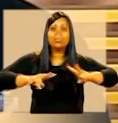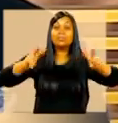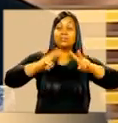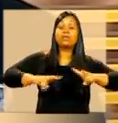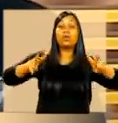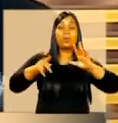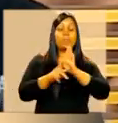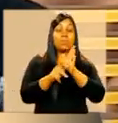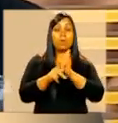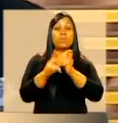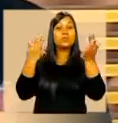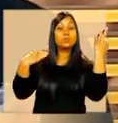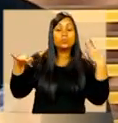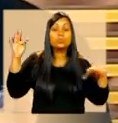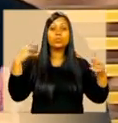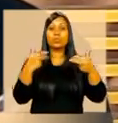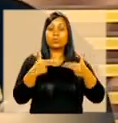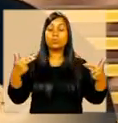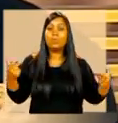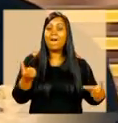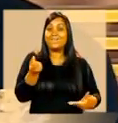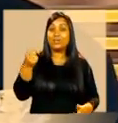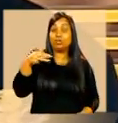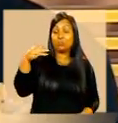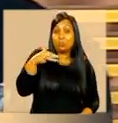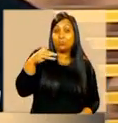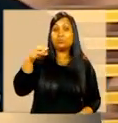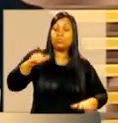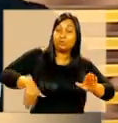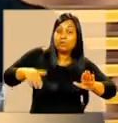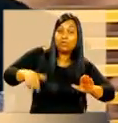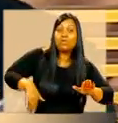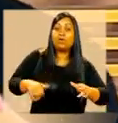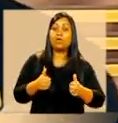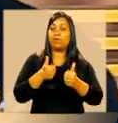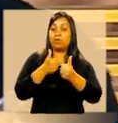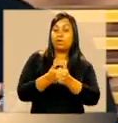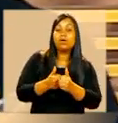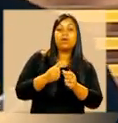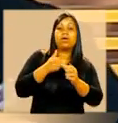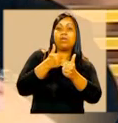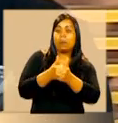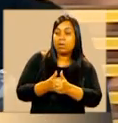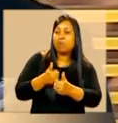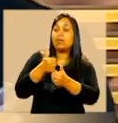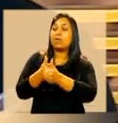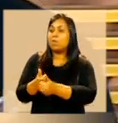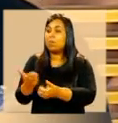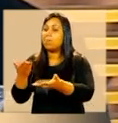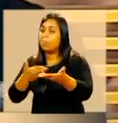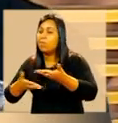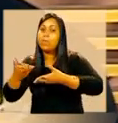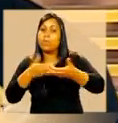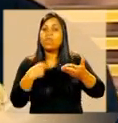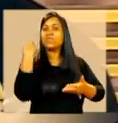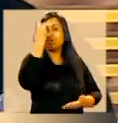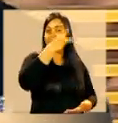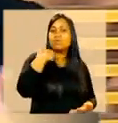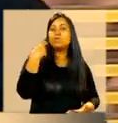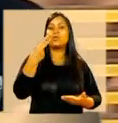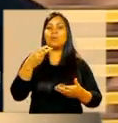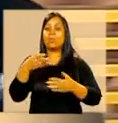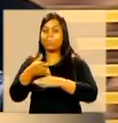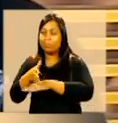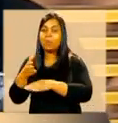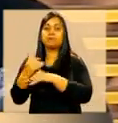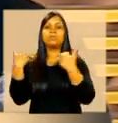Sesc, do turismo, é uma coisa que era em 20 minutos a gente chegar até a praia, eu fui parando, conversando com a comunidade, tentando interagir. Eu fiquei 2 horas ali